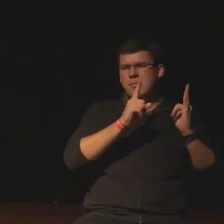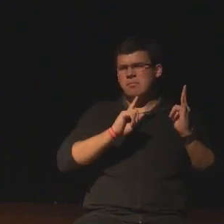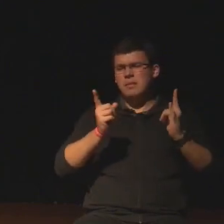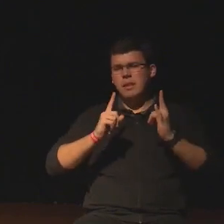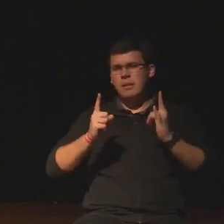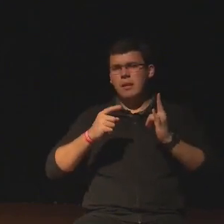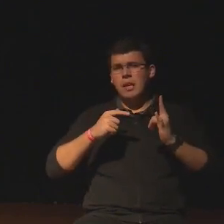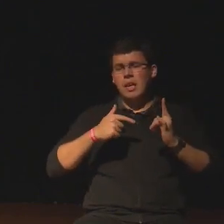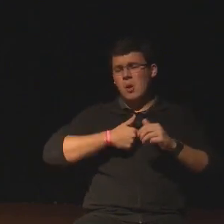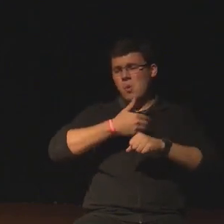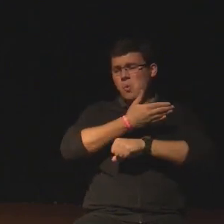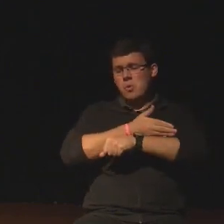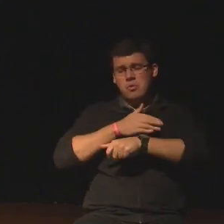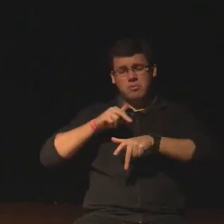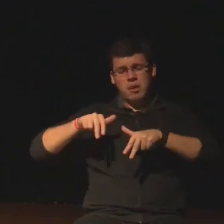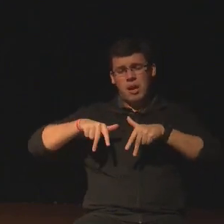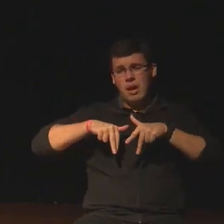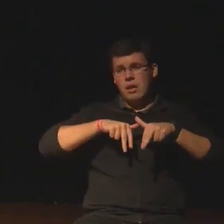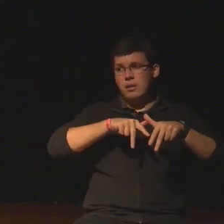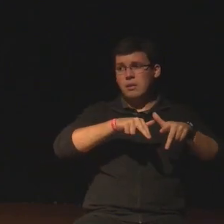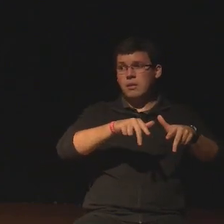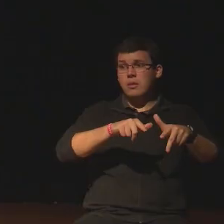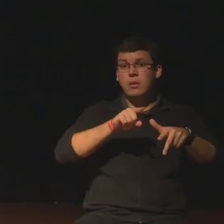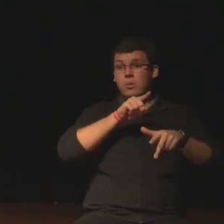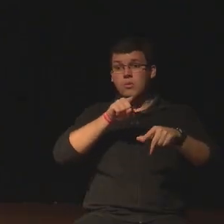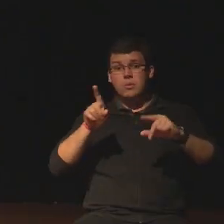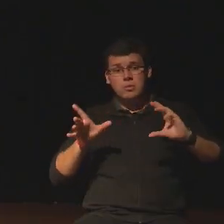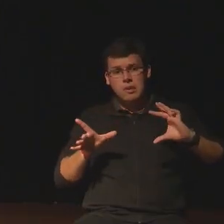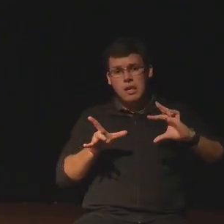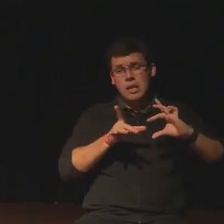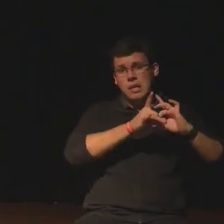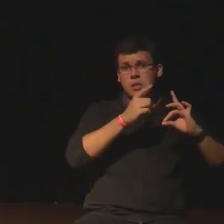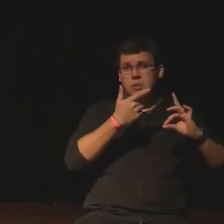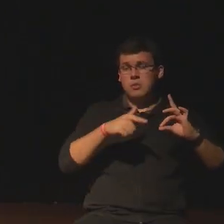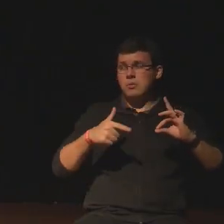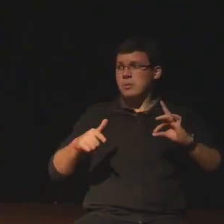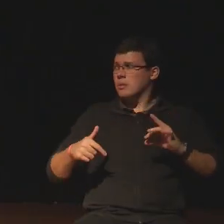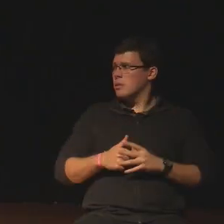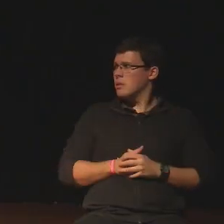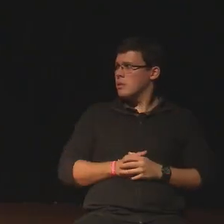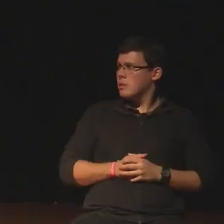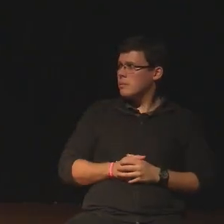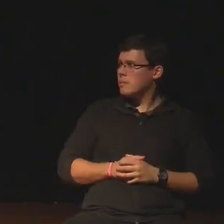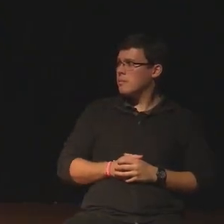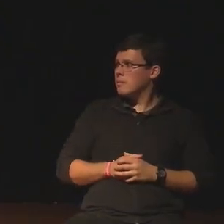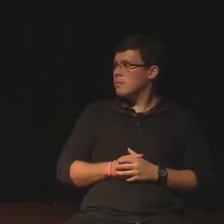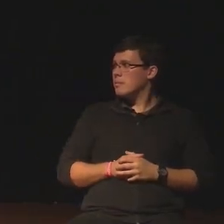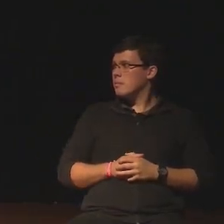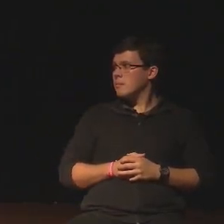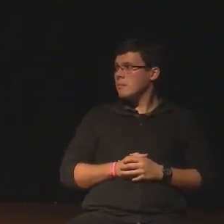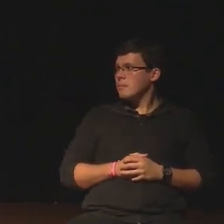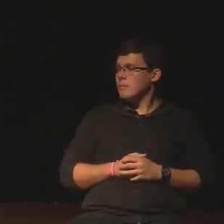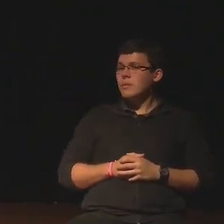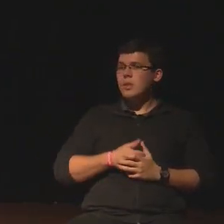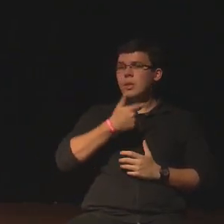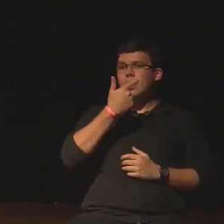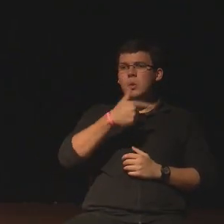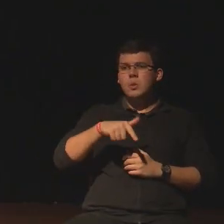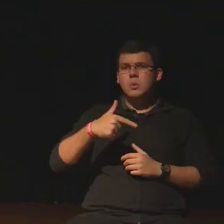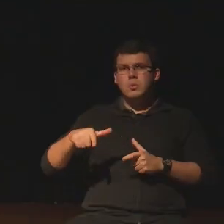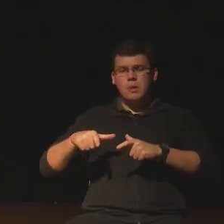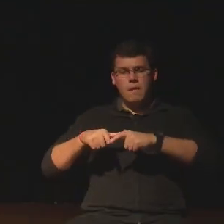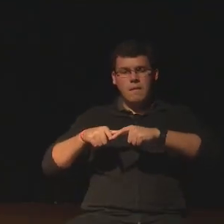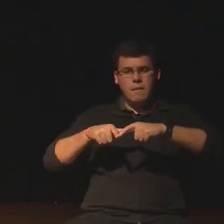pé. Não existe e vocês não integraram. Não existe lombofaixas pegando desde lá de